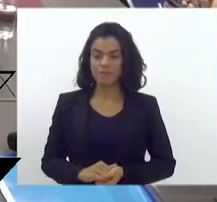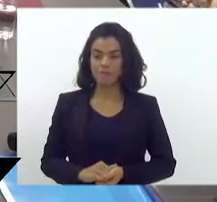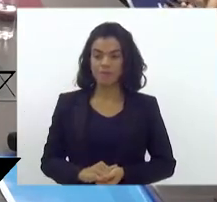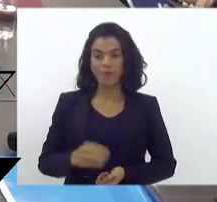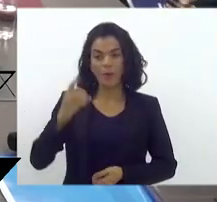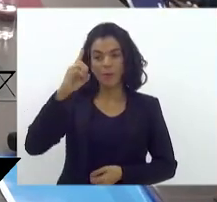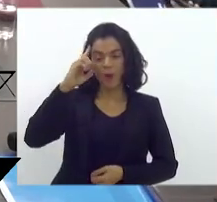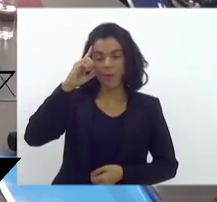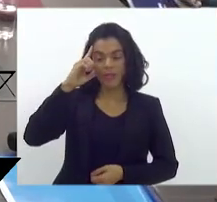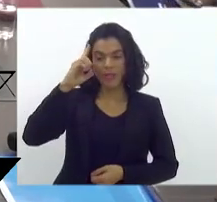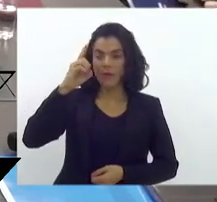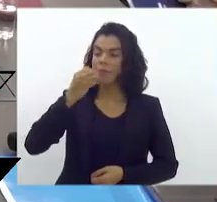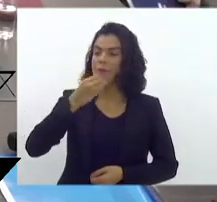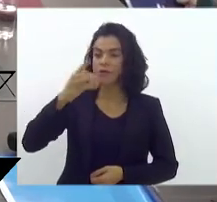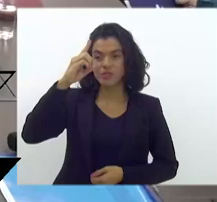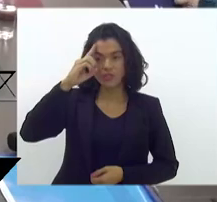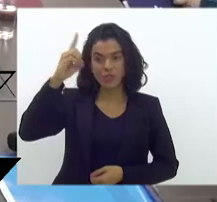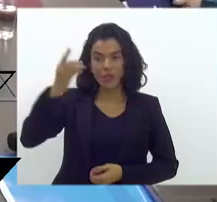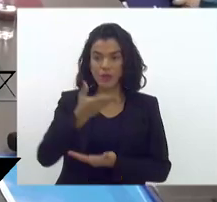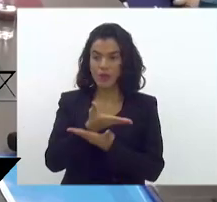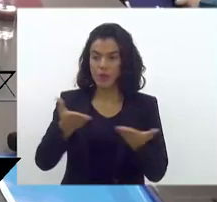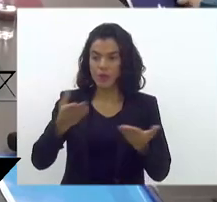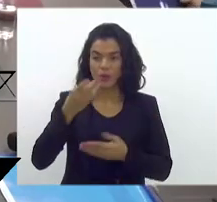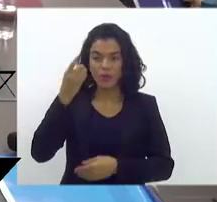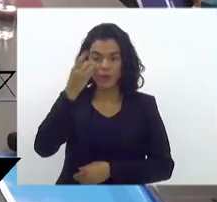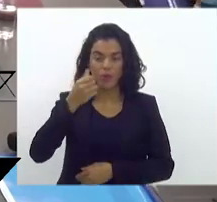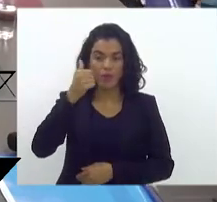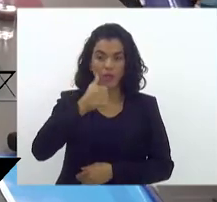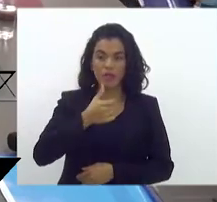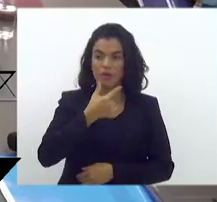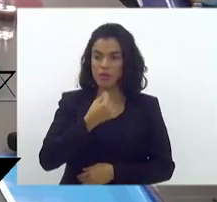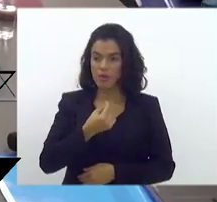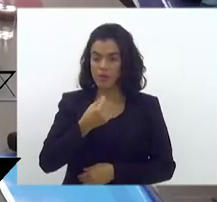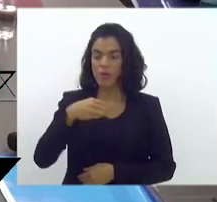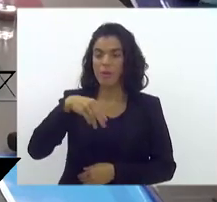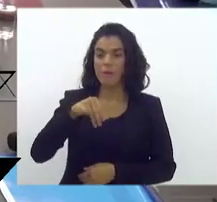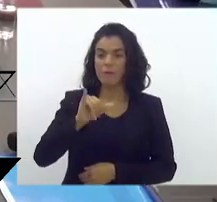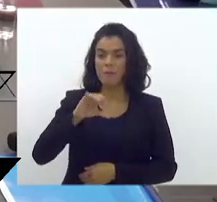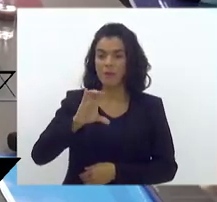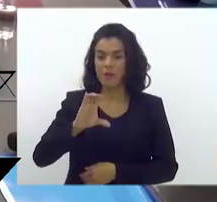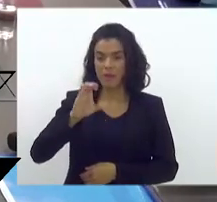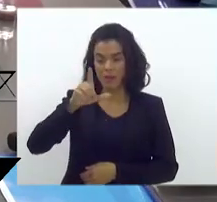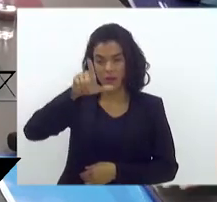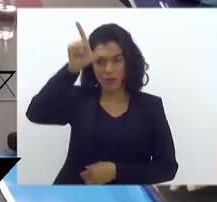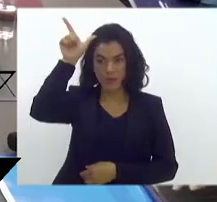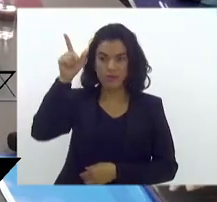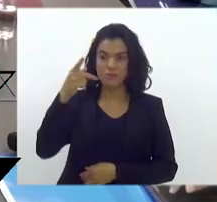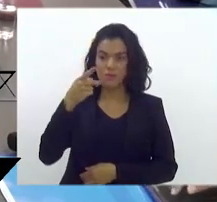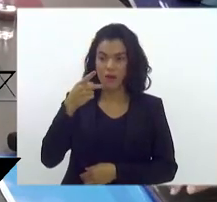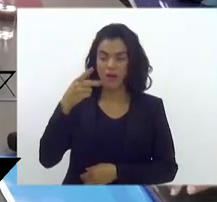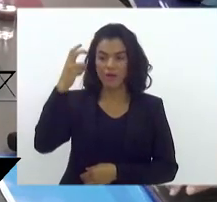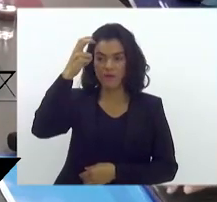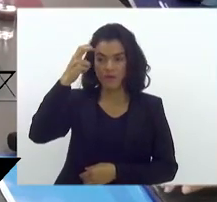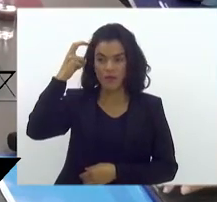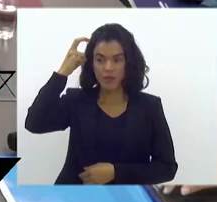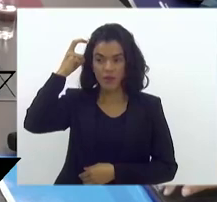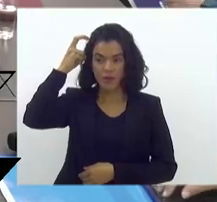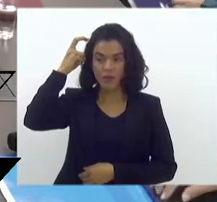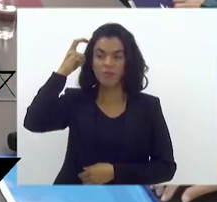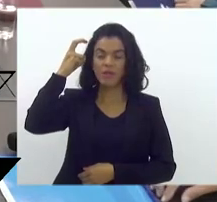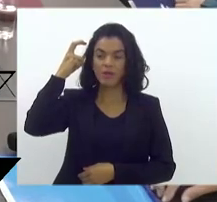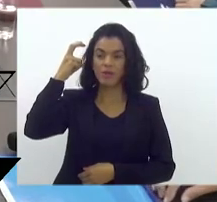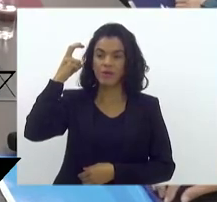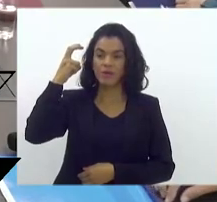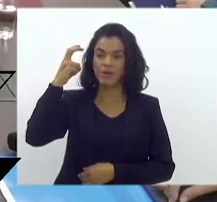Bom dia a todos, todos os deputados, deputadas, deputado Mink, deputado Luiz Paulo, deputada Verônica, todas